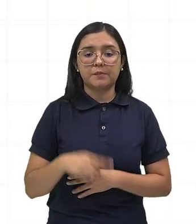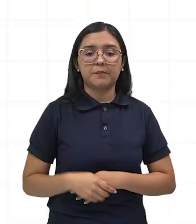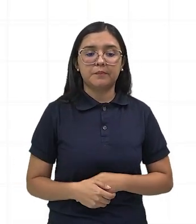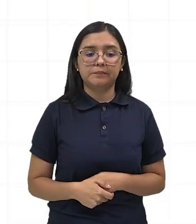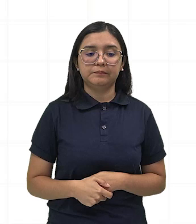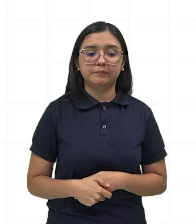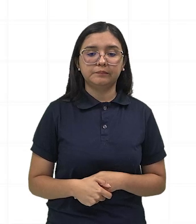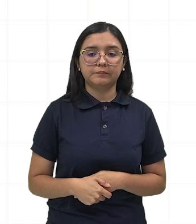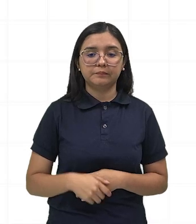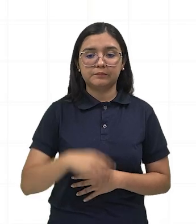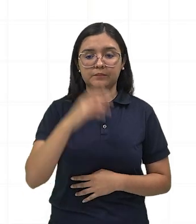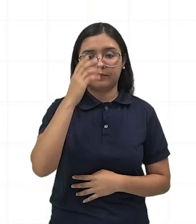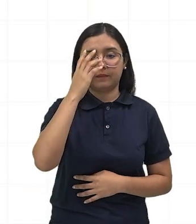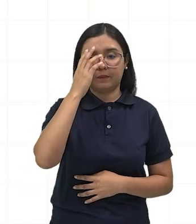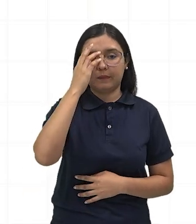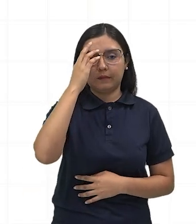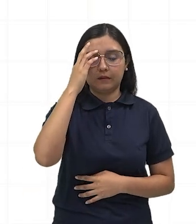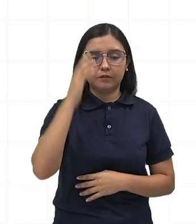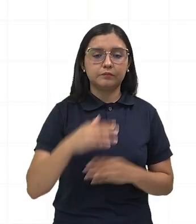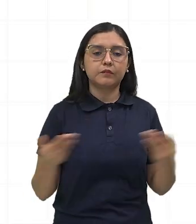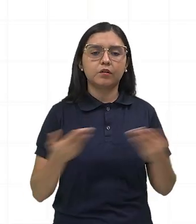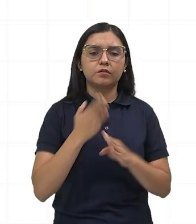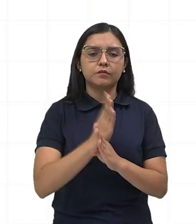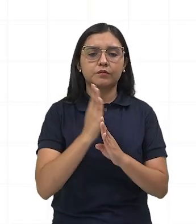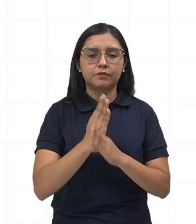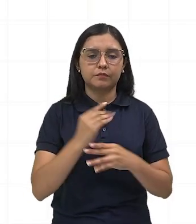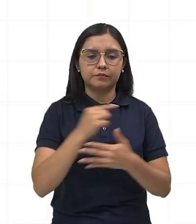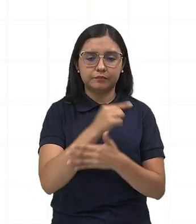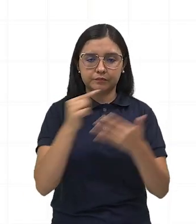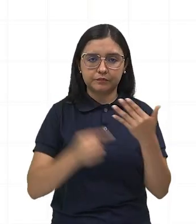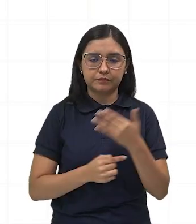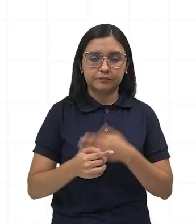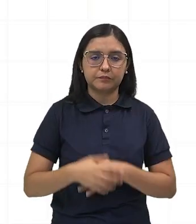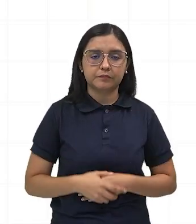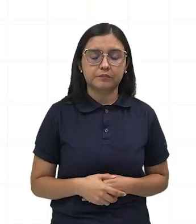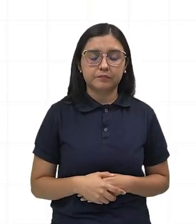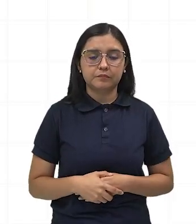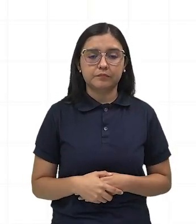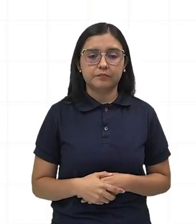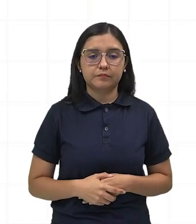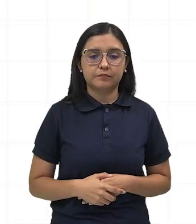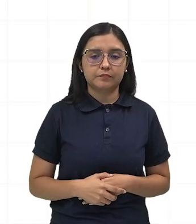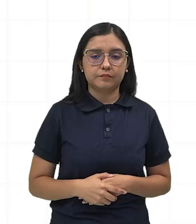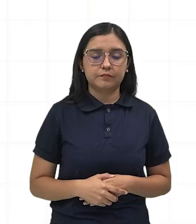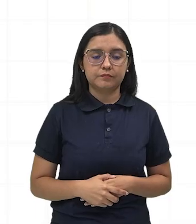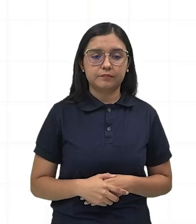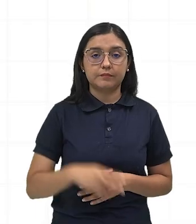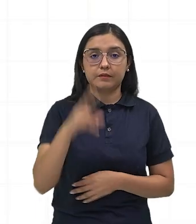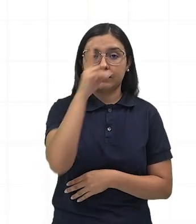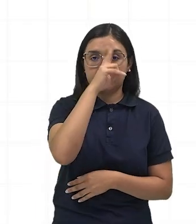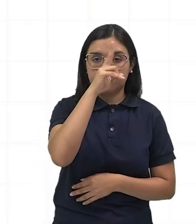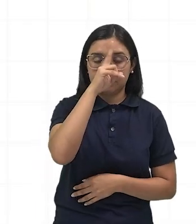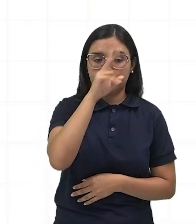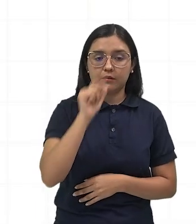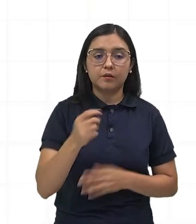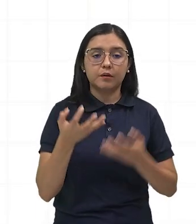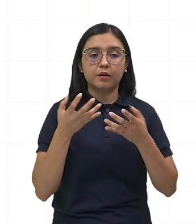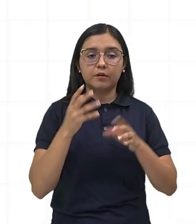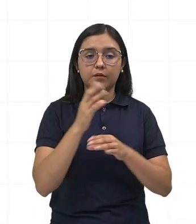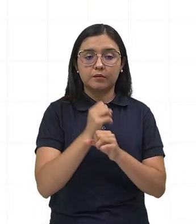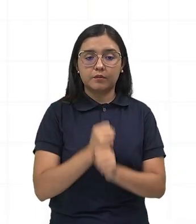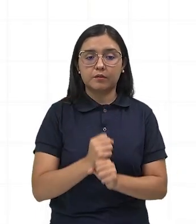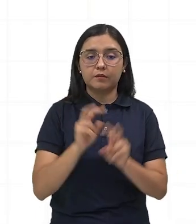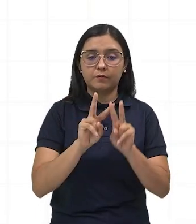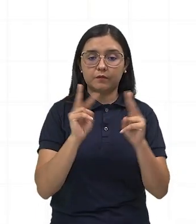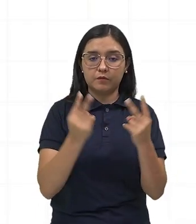3,1, certo? Então, vamos identificar os elementos. Então, lembrando, olha, que como eu quero calcular o